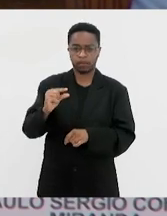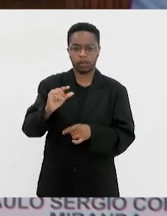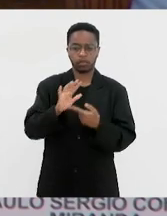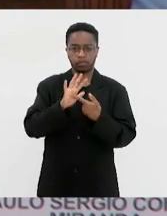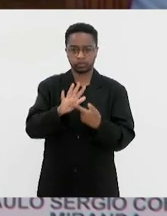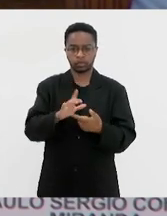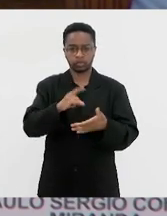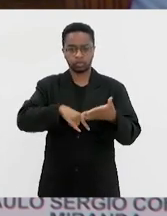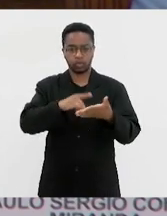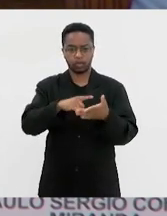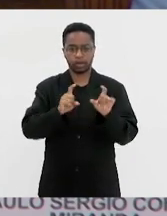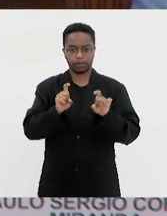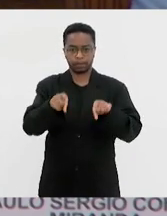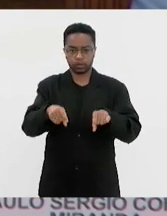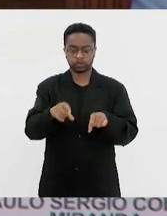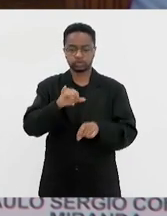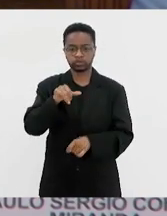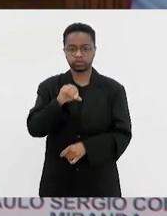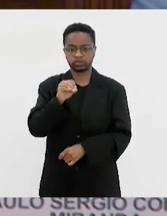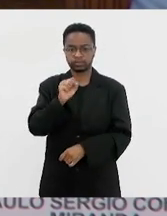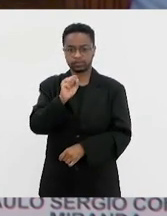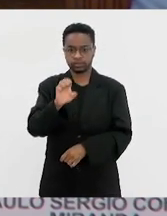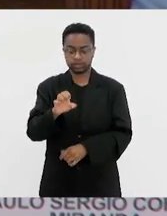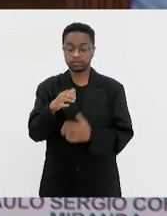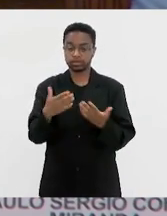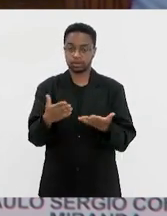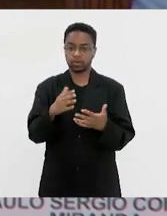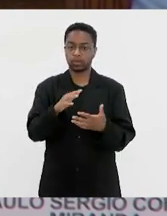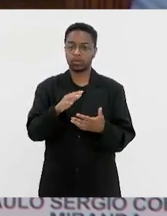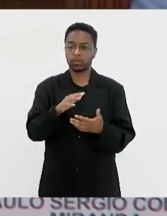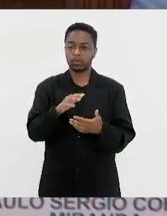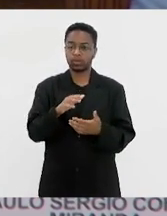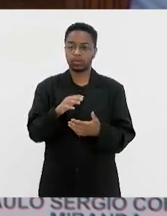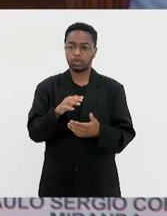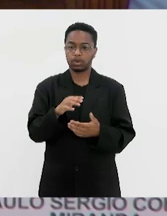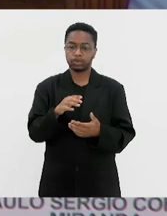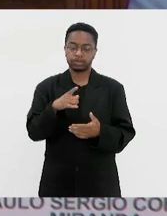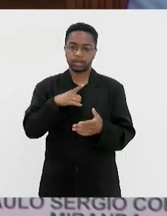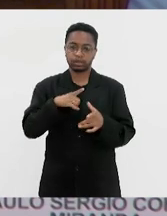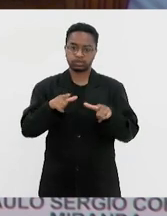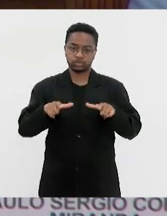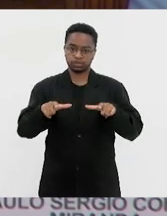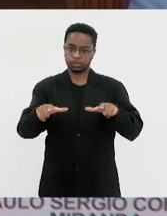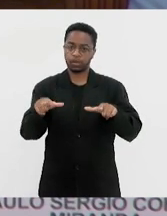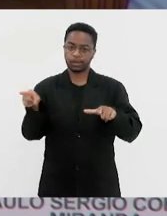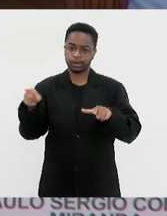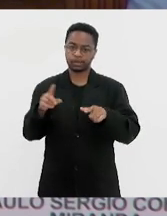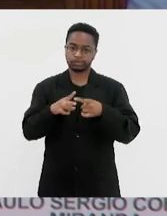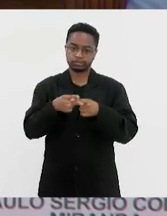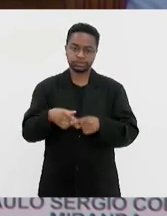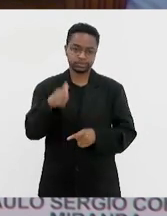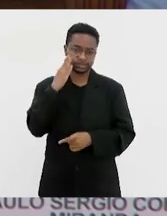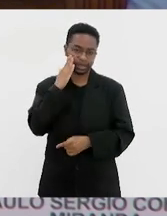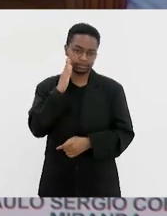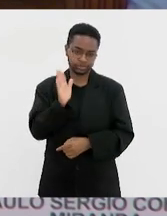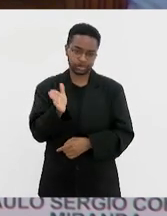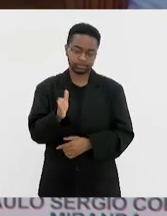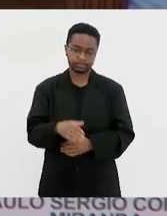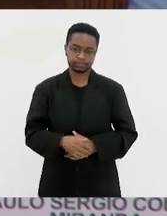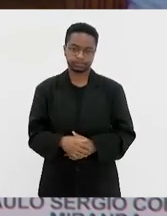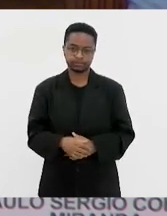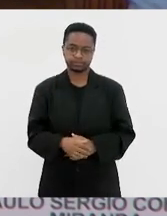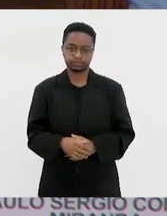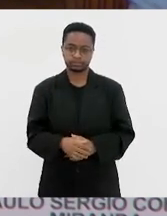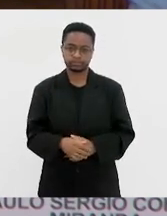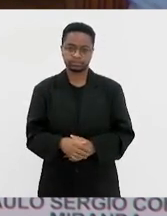Paixão. O mundo fala, o diploma, estou corrigido por ele, sabe, na ponta da língua. Está